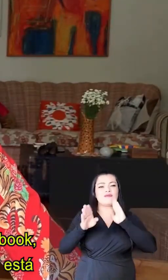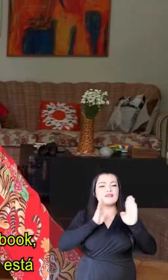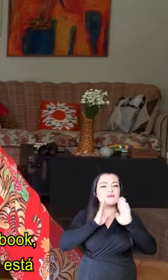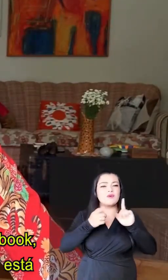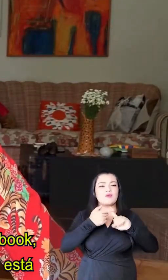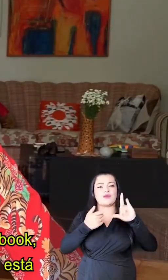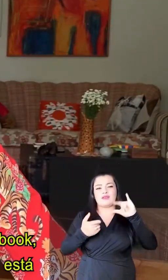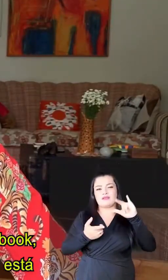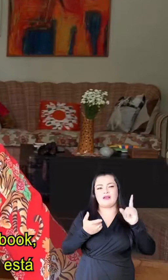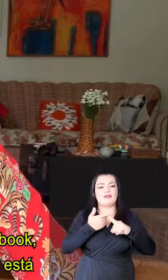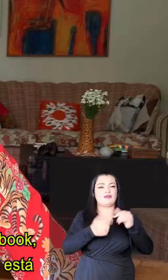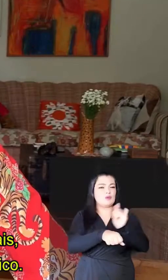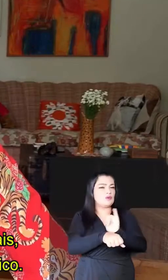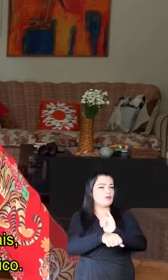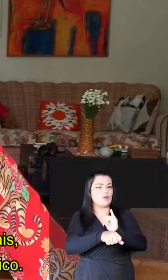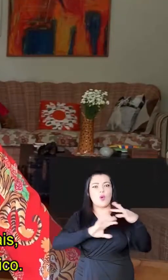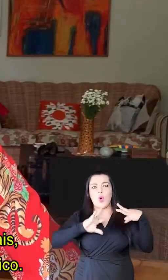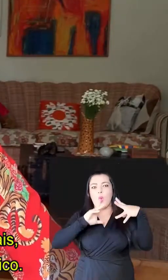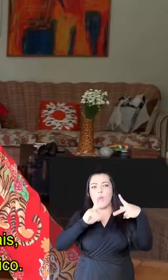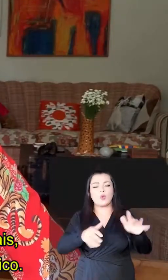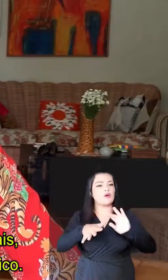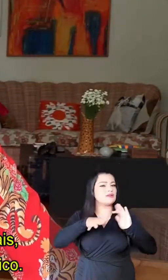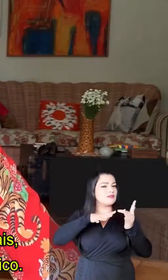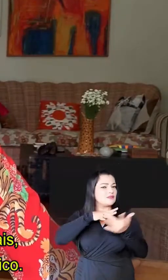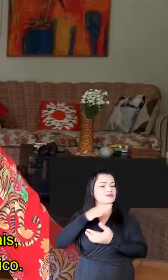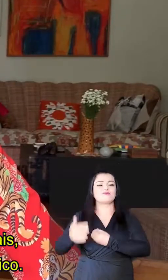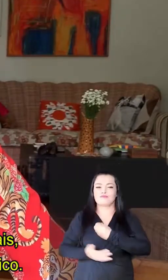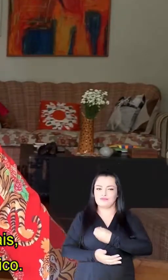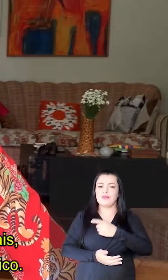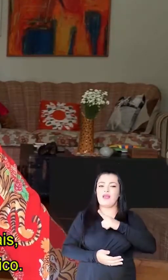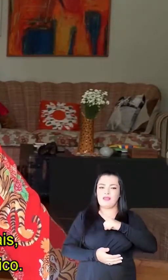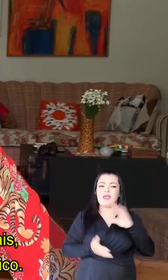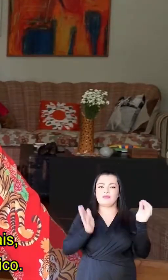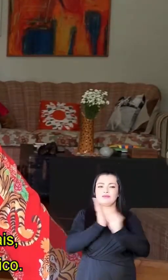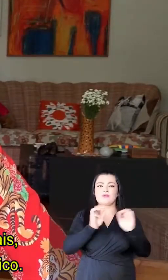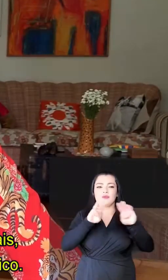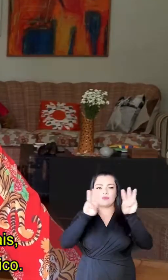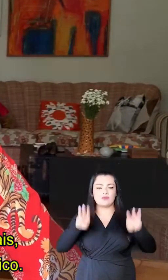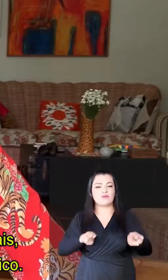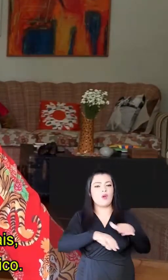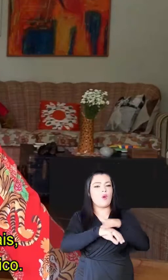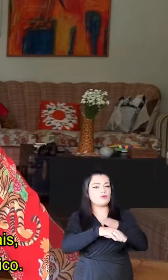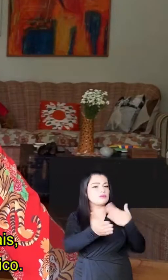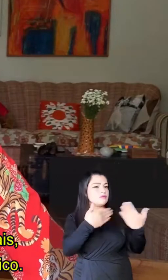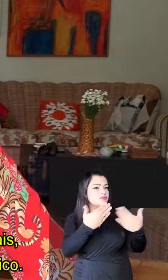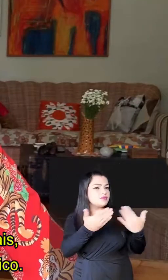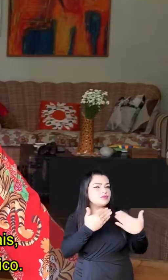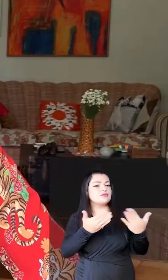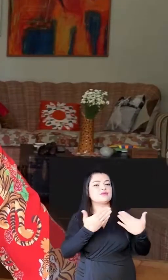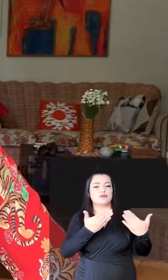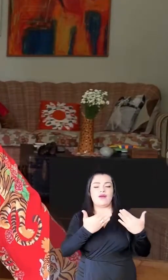no YouTube. A gente está presente em todas as mídias, as redes sociais, conversando, dialogando com o